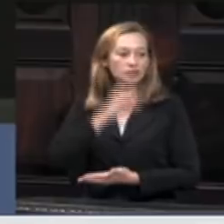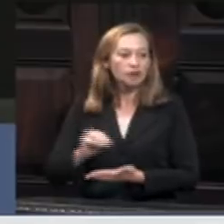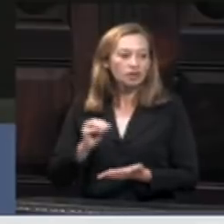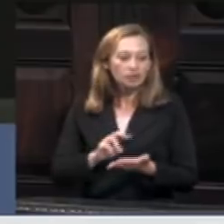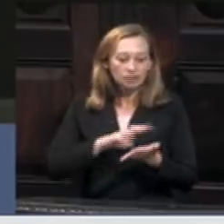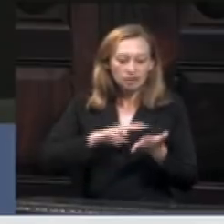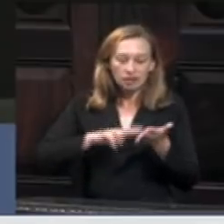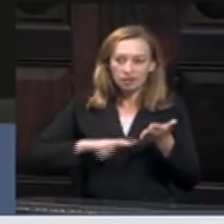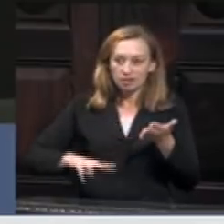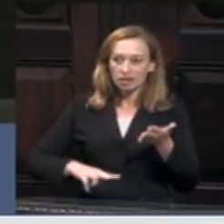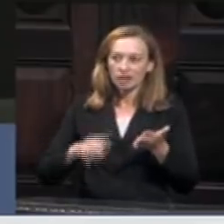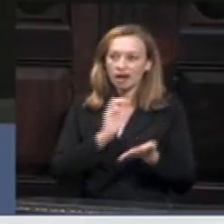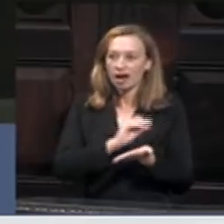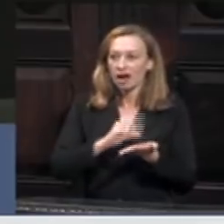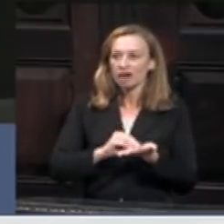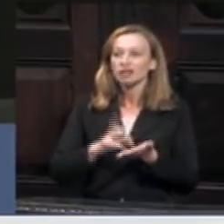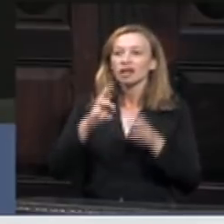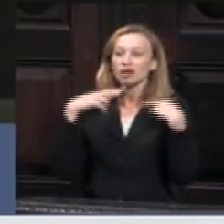sessão anterior.